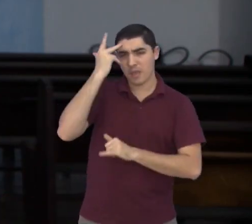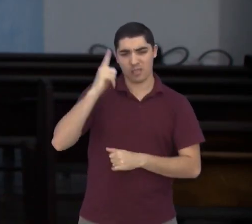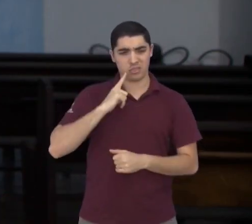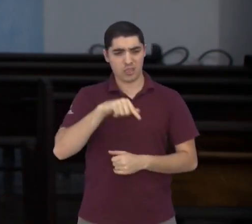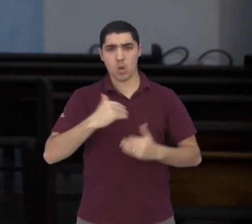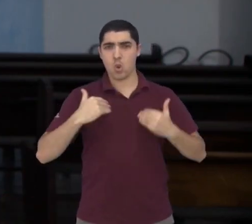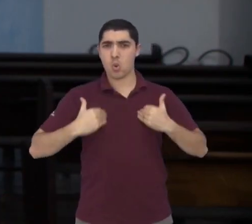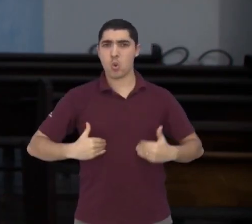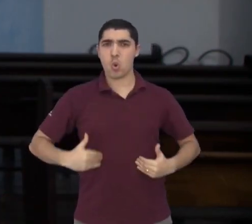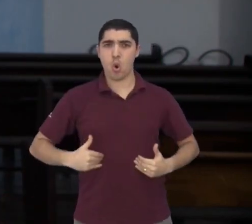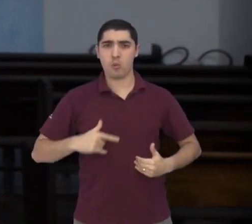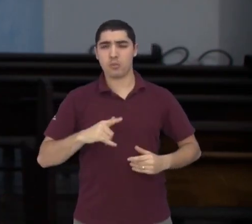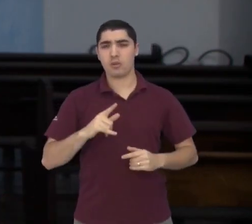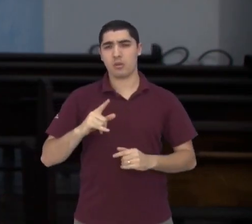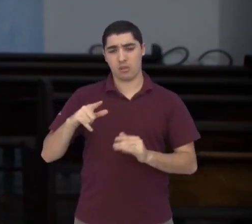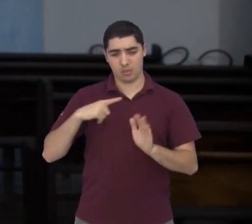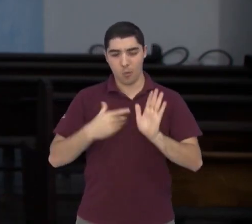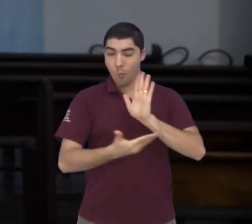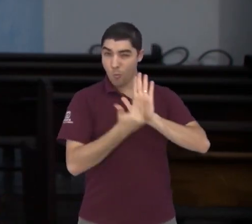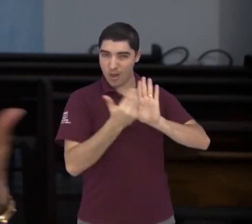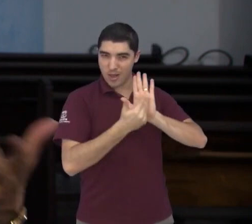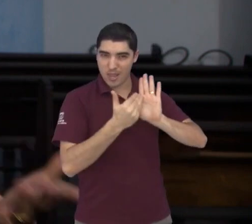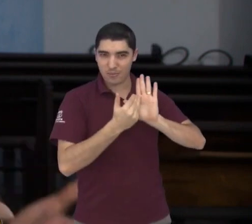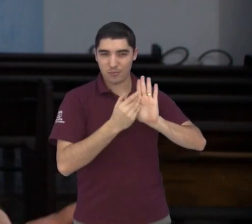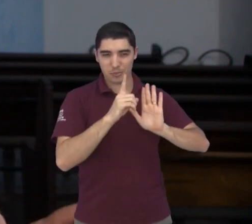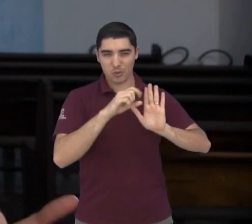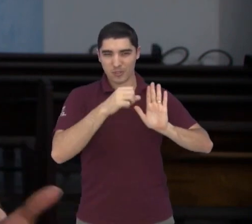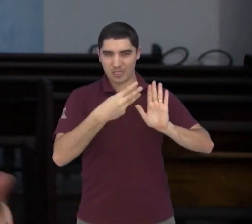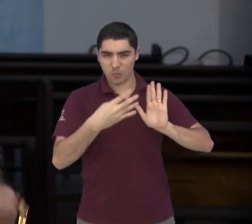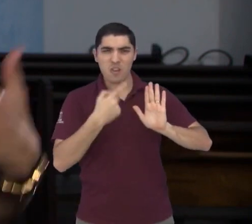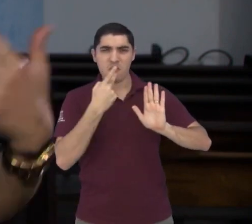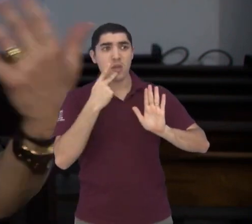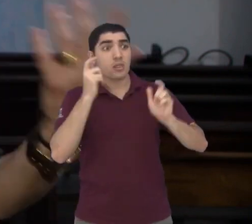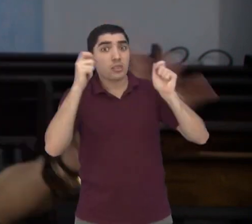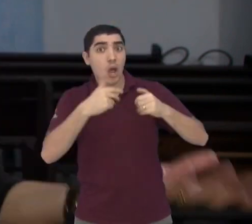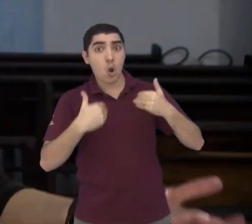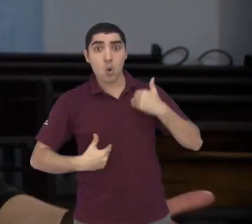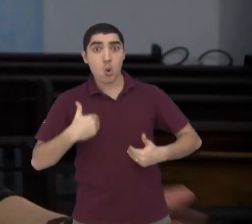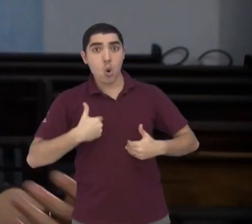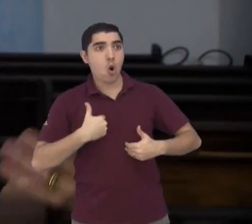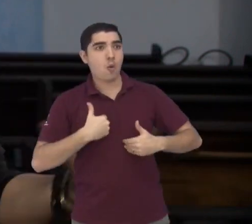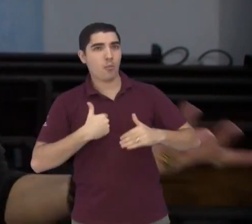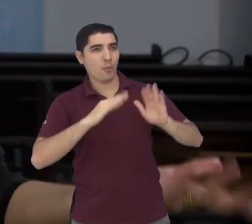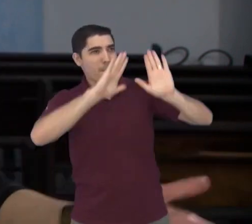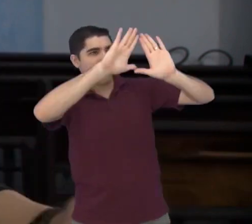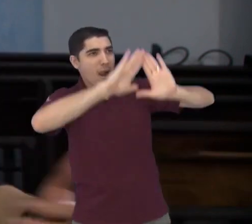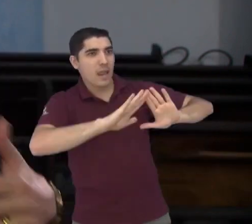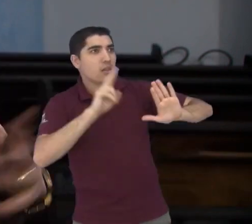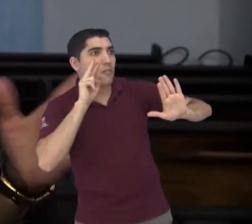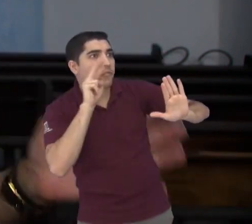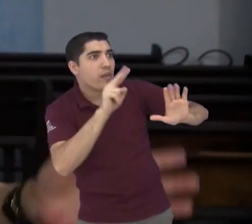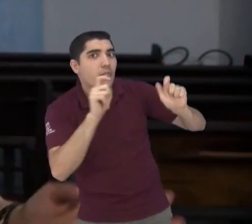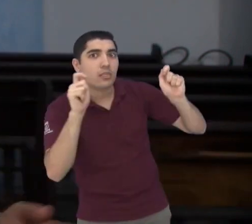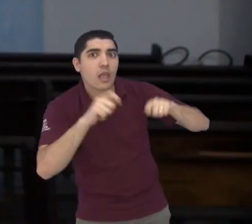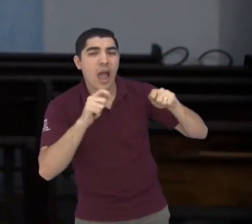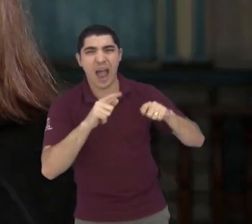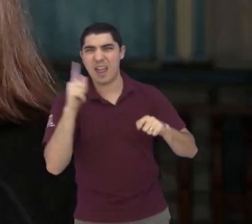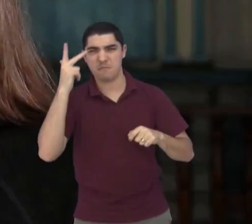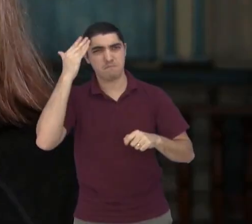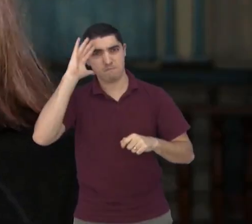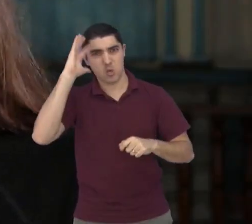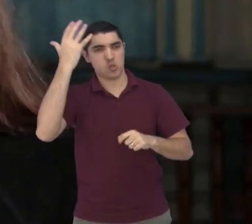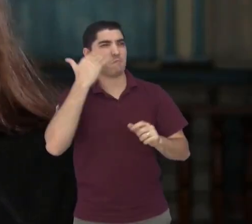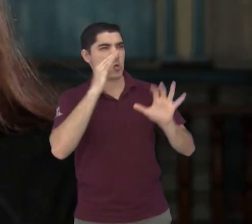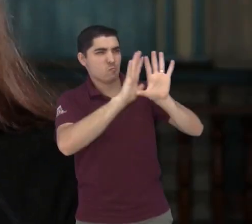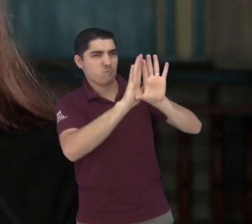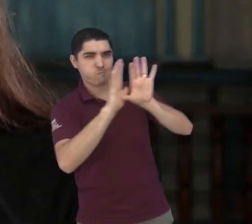E no almanaque de 34 fala, inclusive, que dava para ver o corpo na parede, por isso que fizeram, ampliaram a igreja, para que ninguém visse.